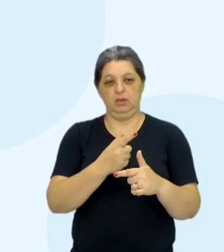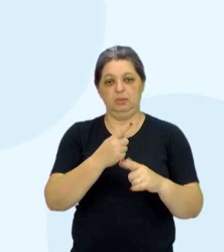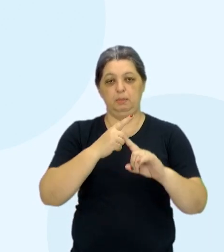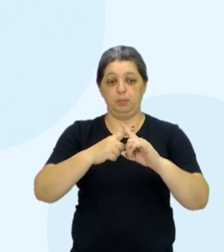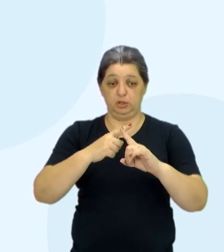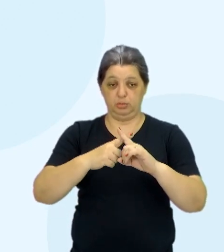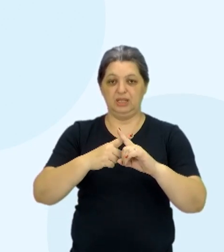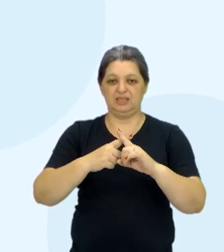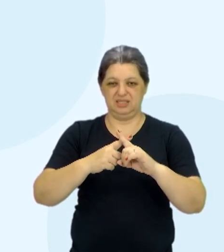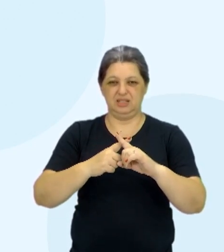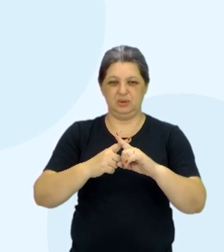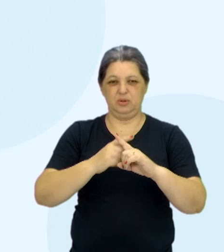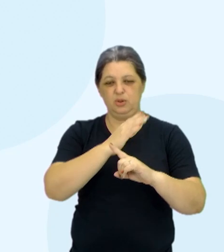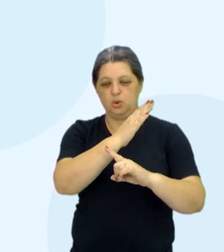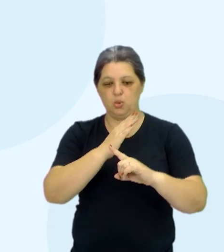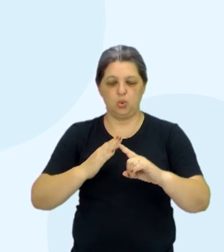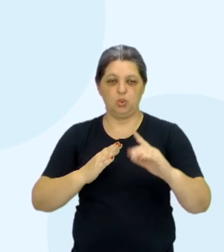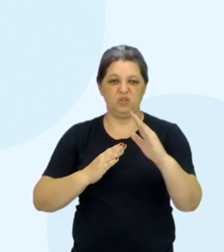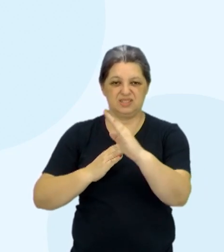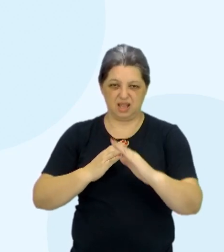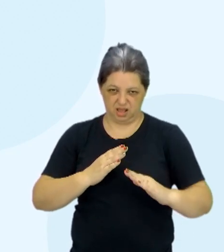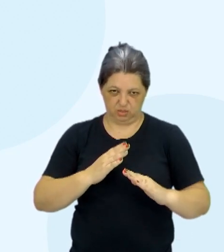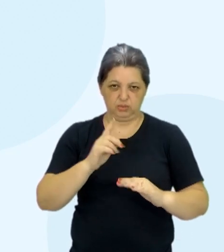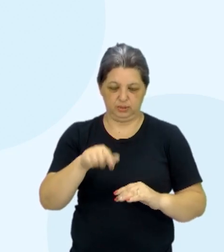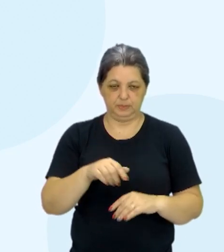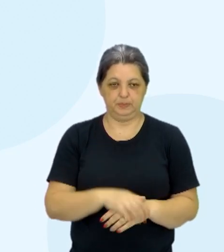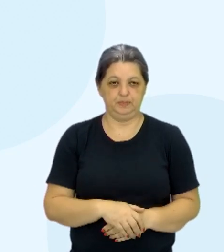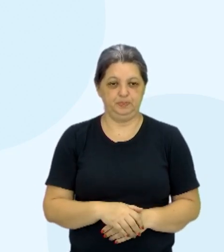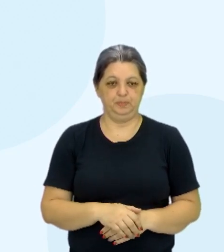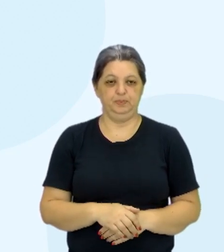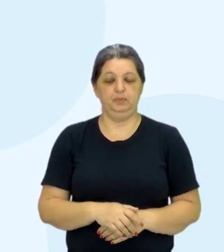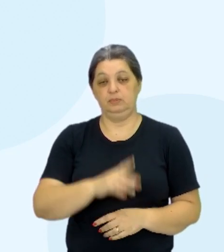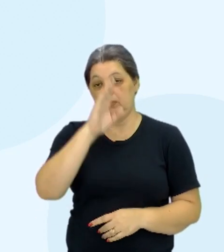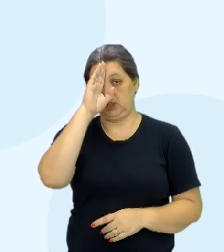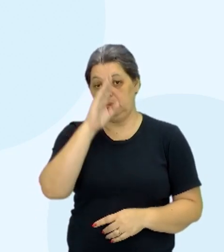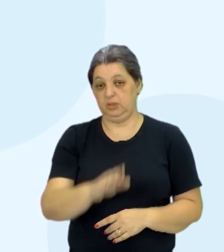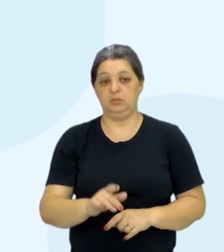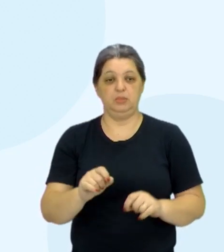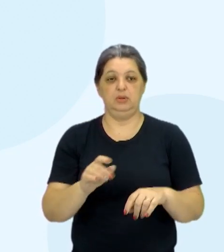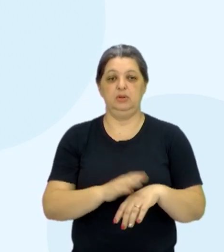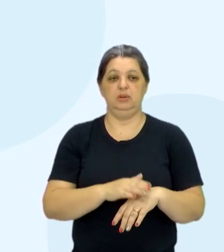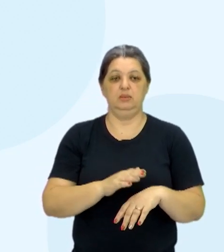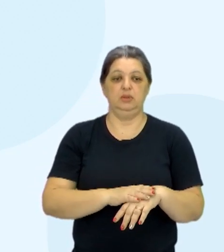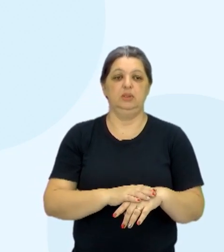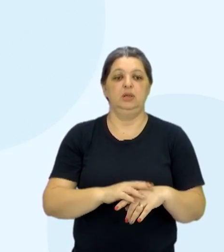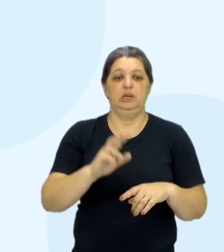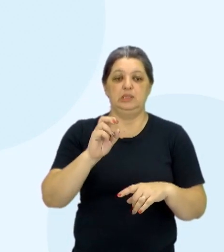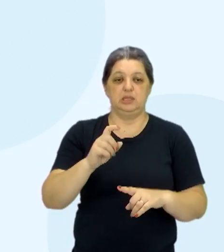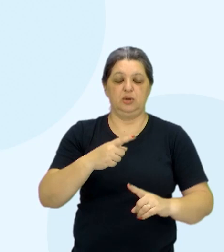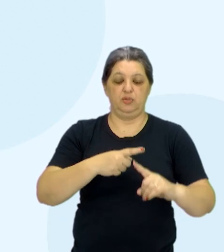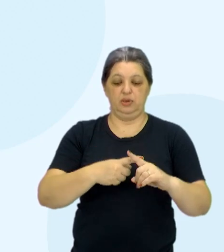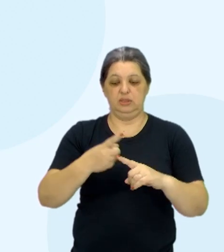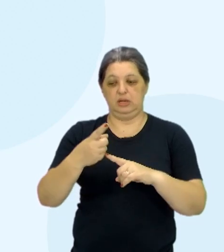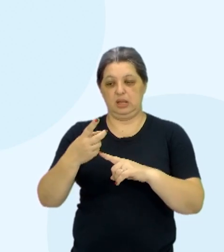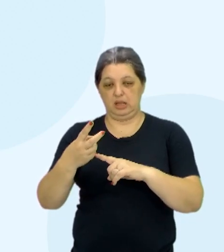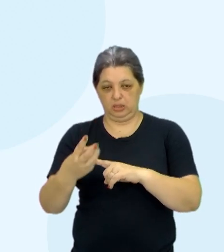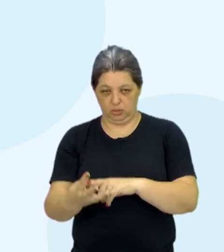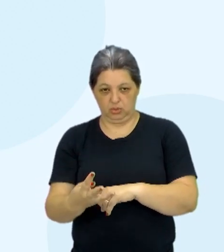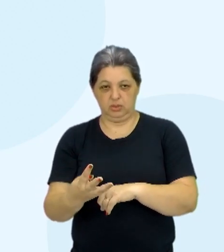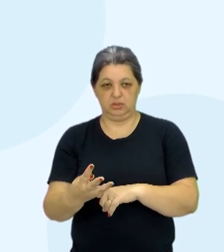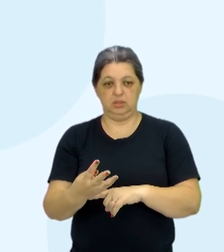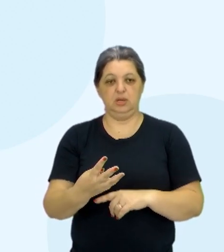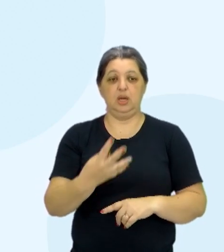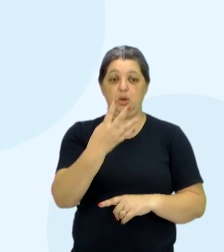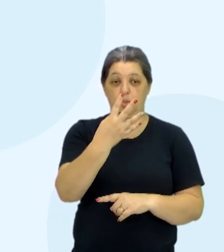propriedade fundamental aí da proporção. Então, eu vou fazer como? 5 vezes 14 e 4 vezes